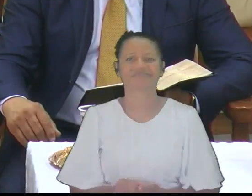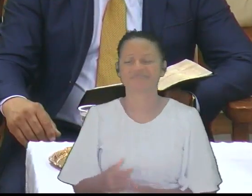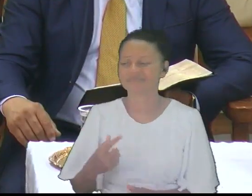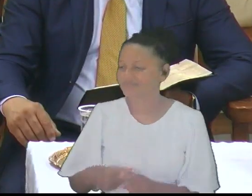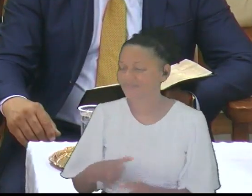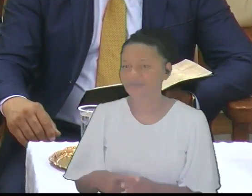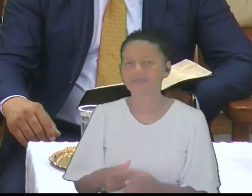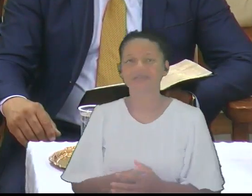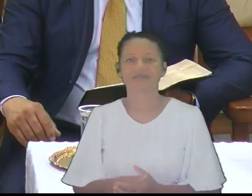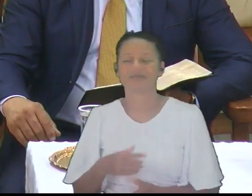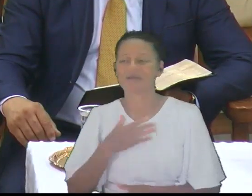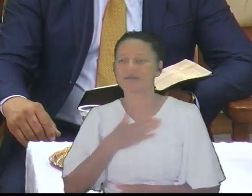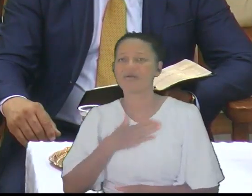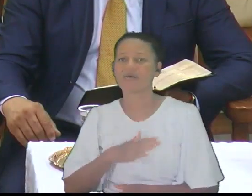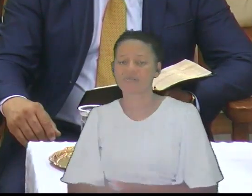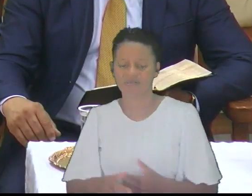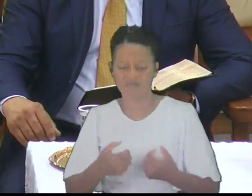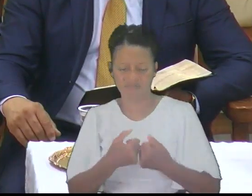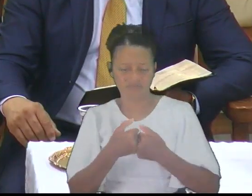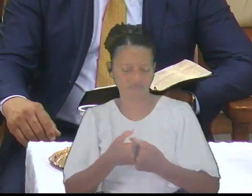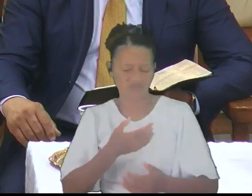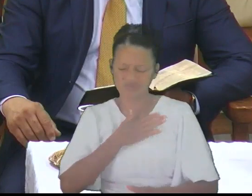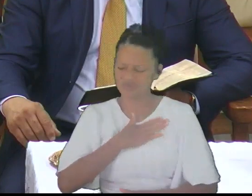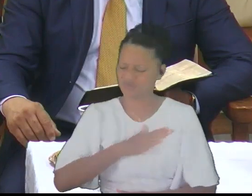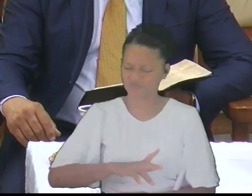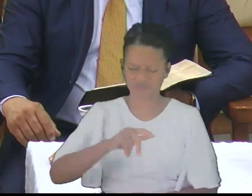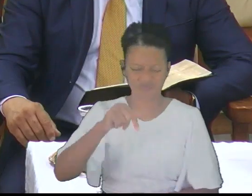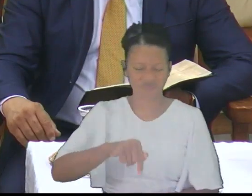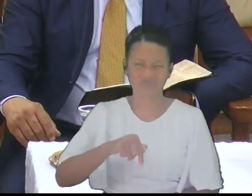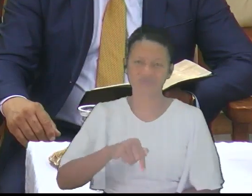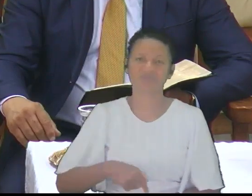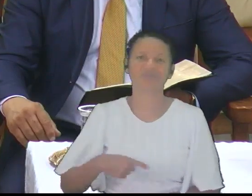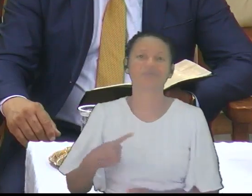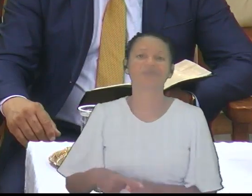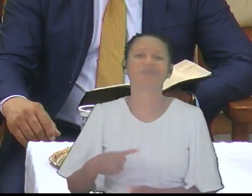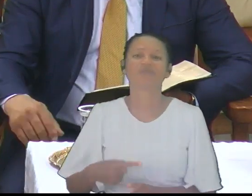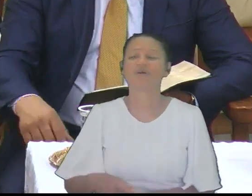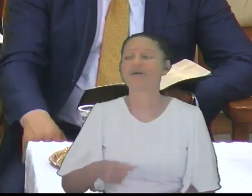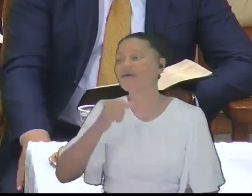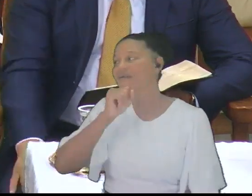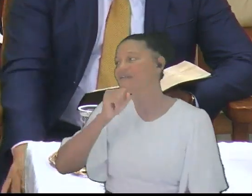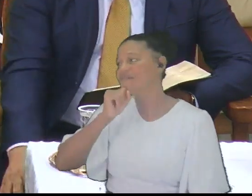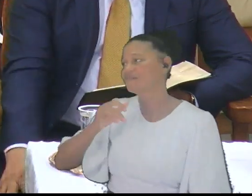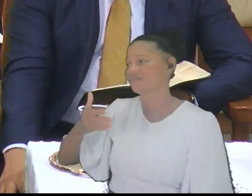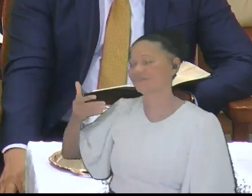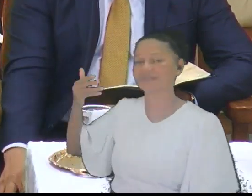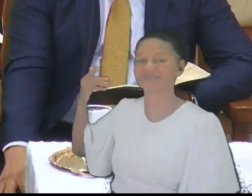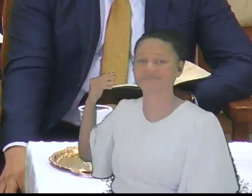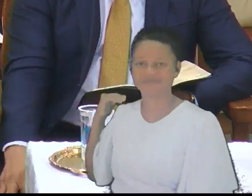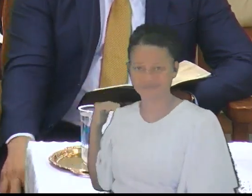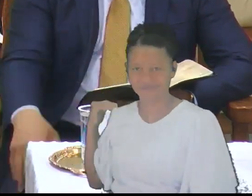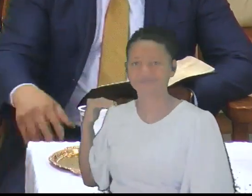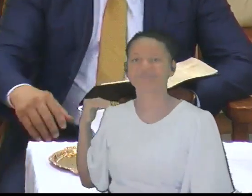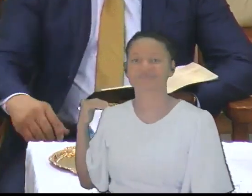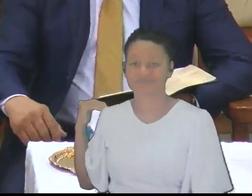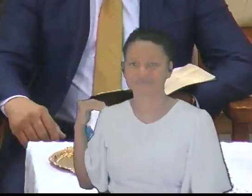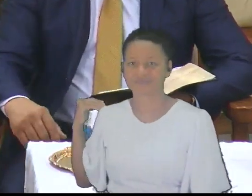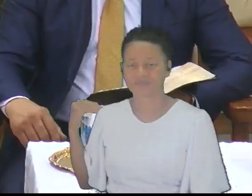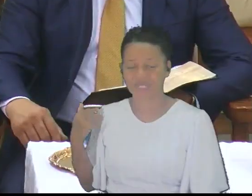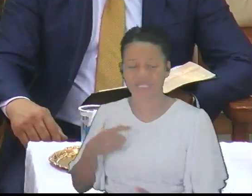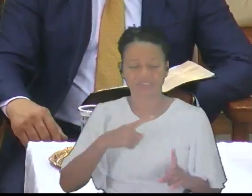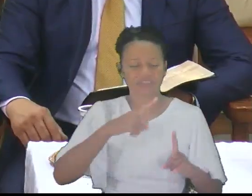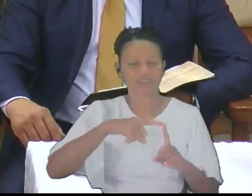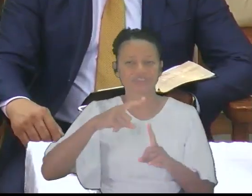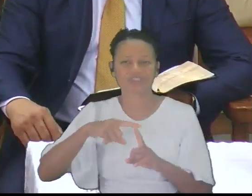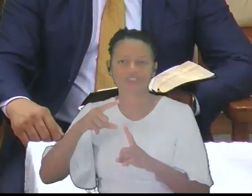quê? E nem gosto de arca da aliança na igreja, porque isso aqui é o velho caminho. Glória a Deus, eram tipos,